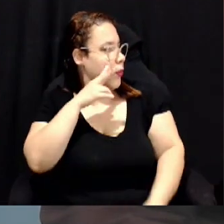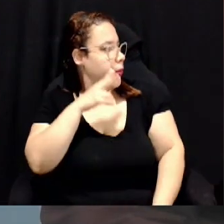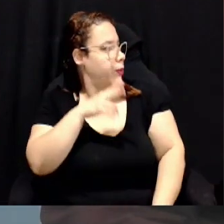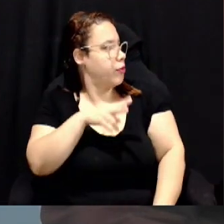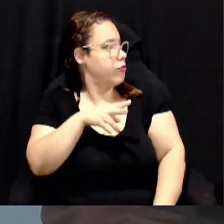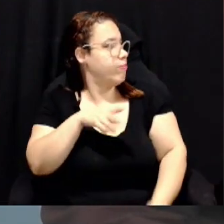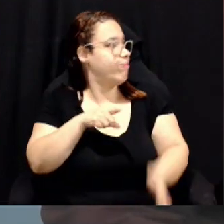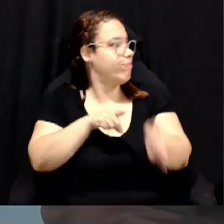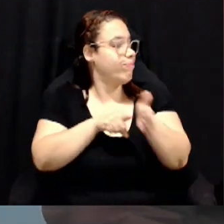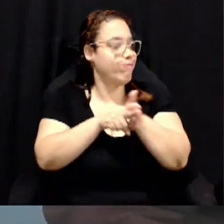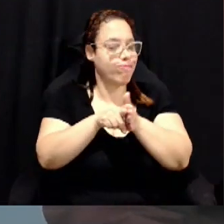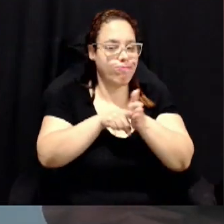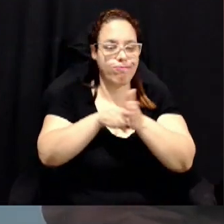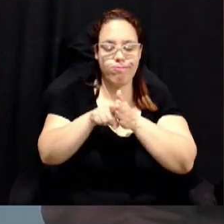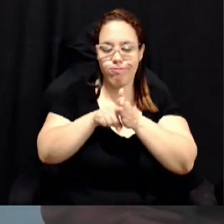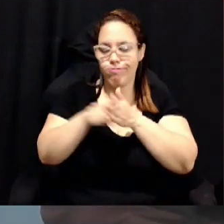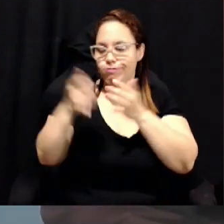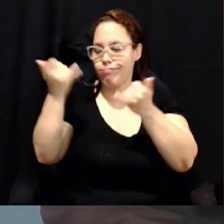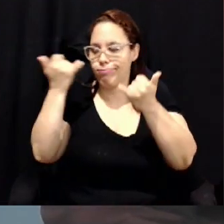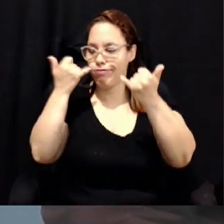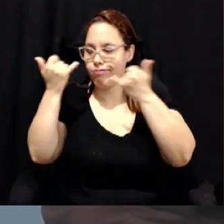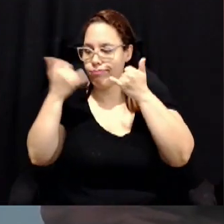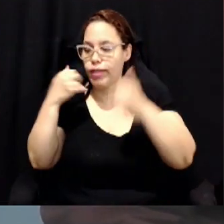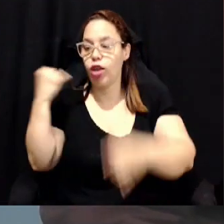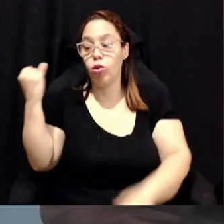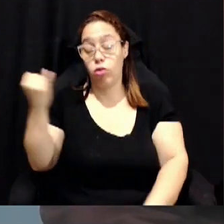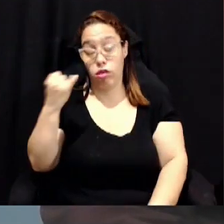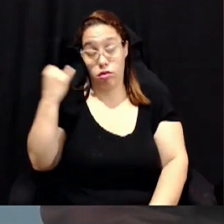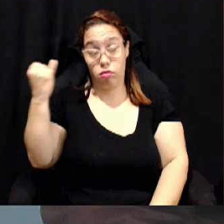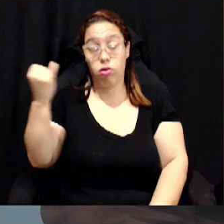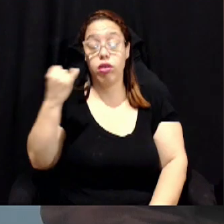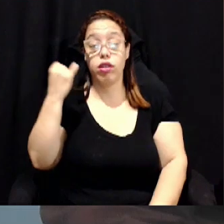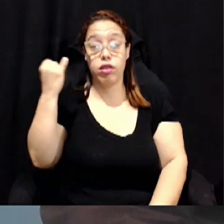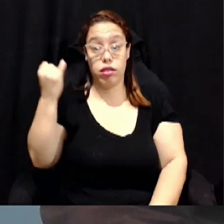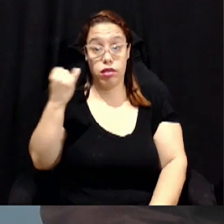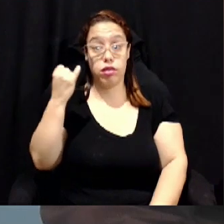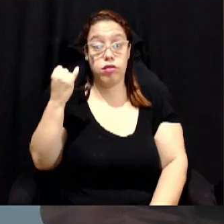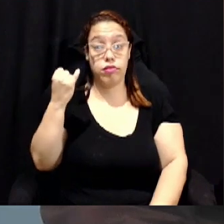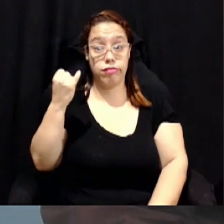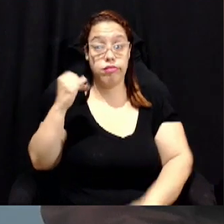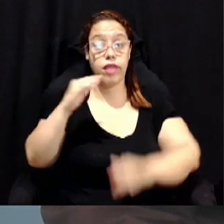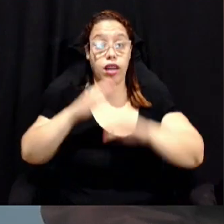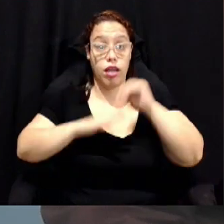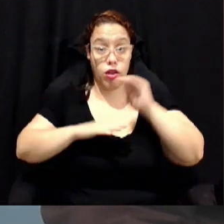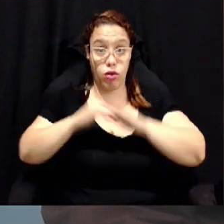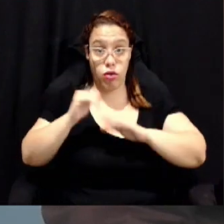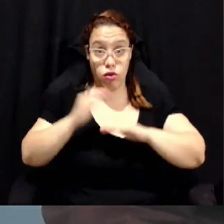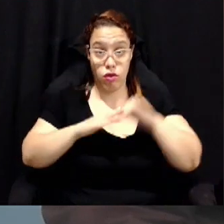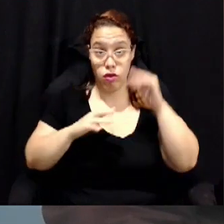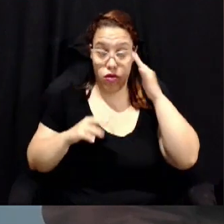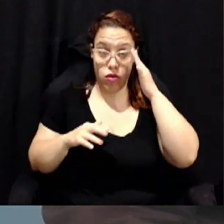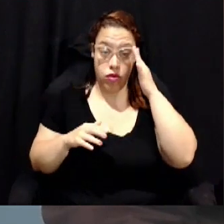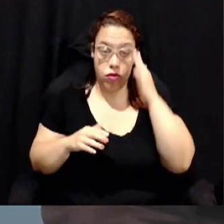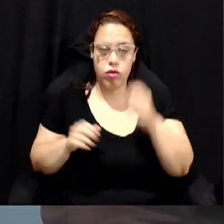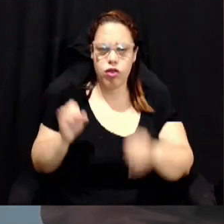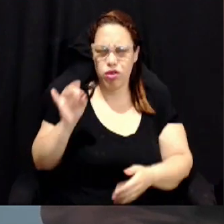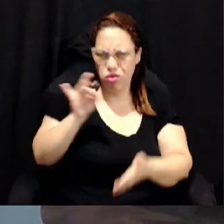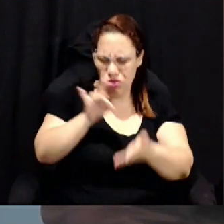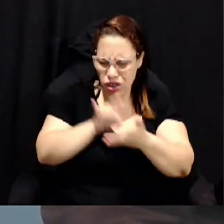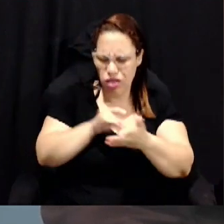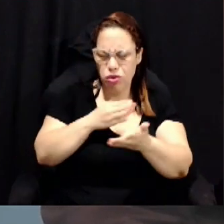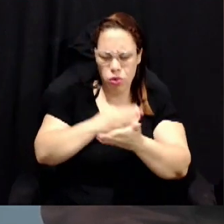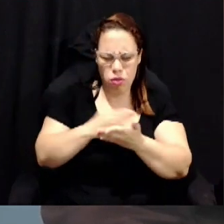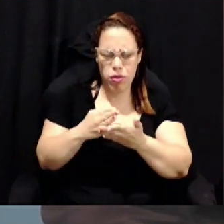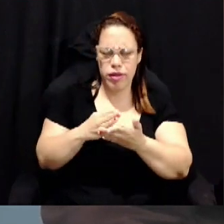ver. Então é muito importante essas ações que as pessoas realmente elas começam a